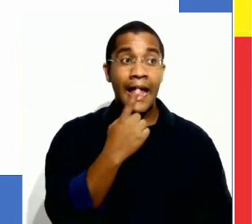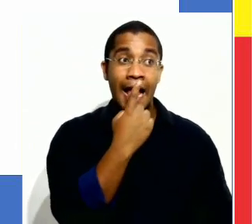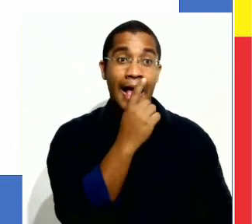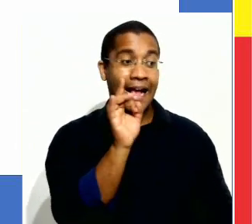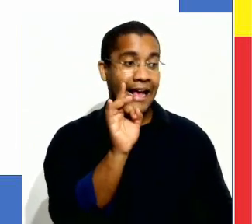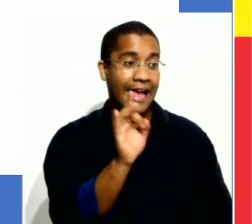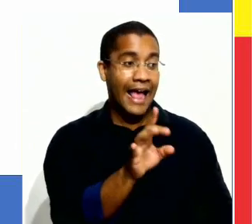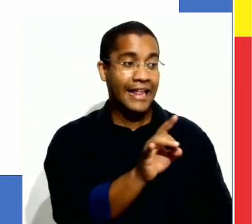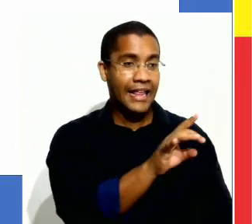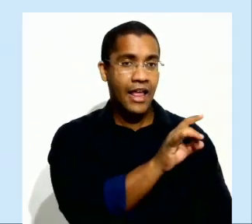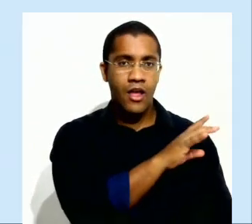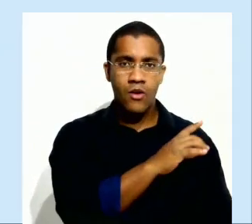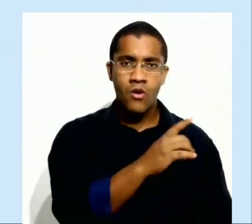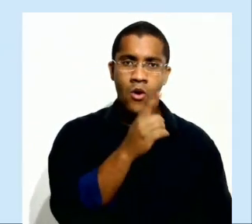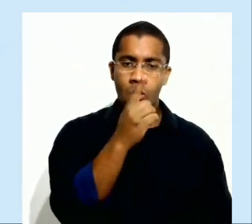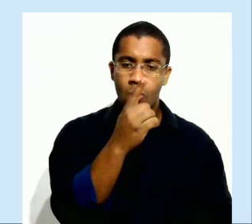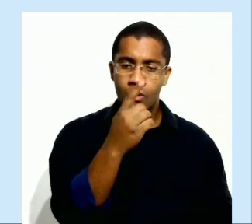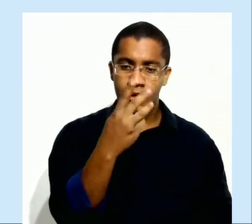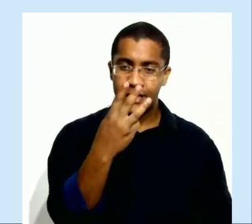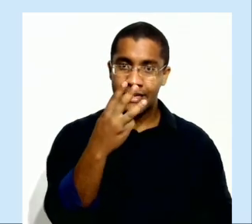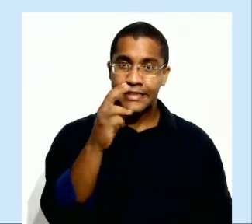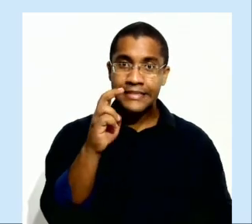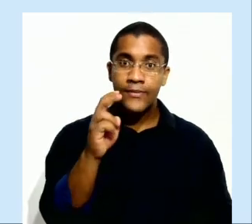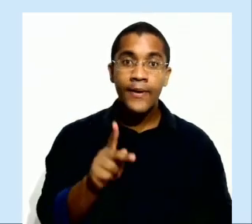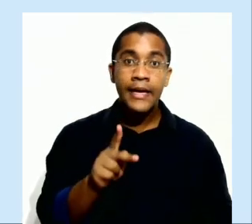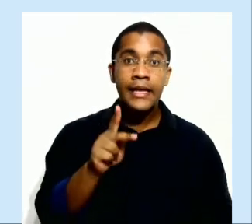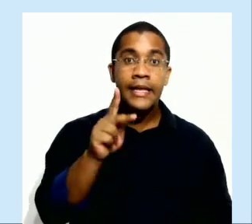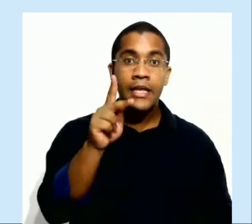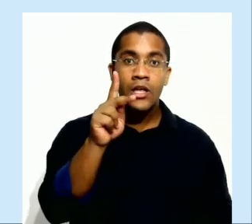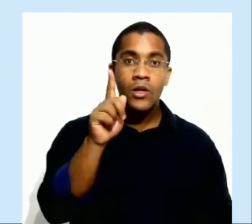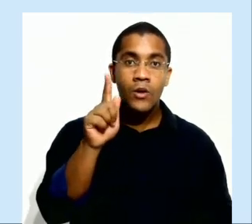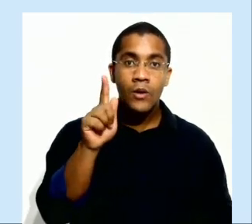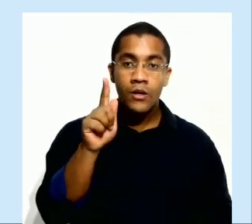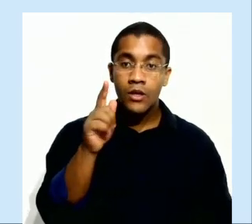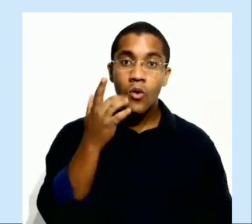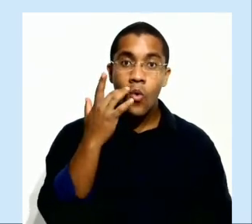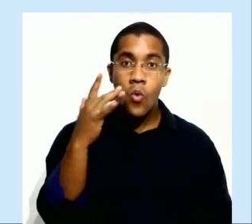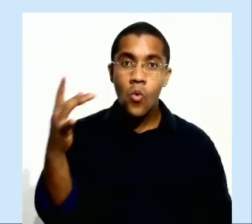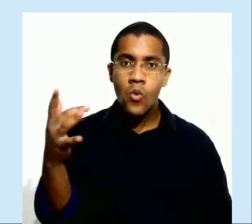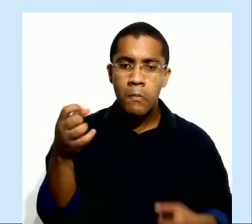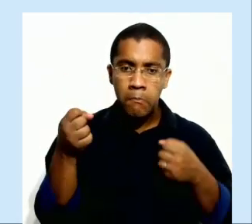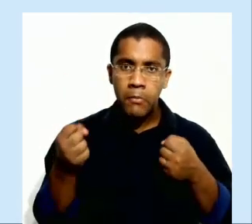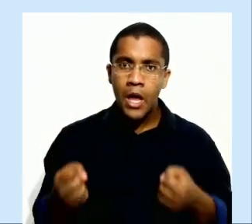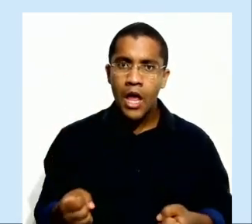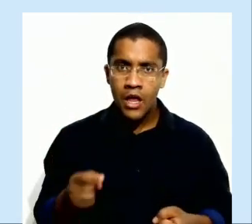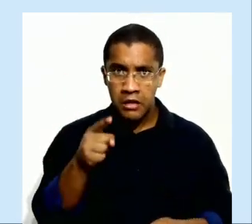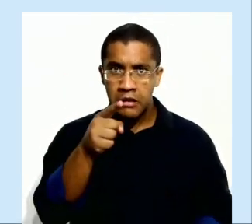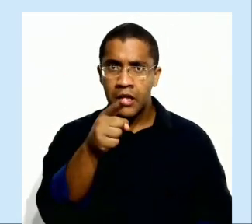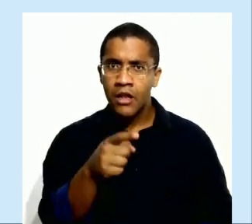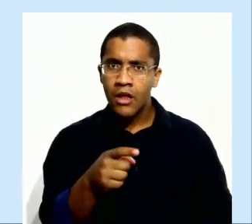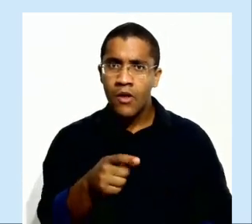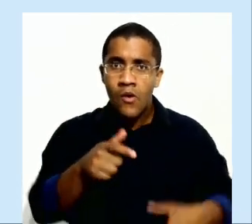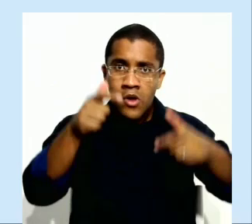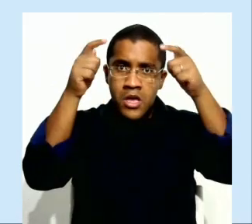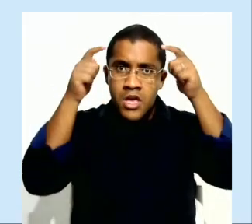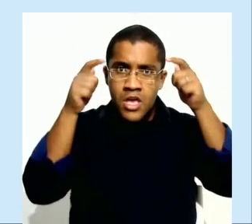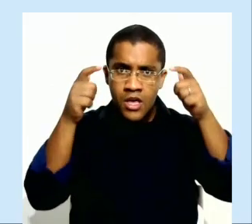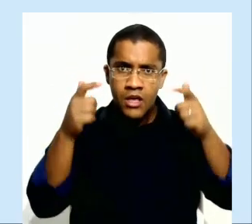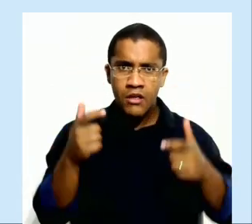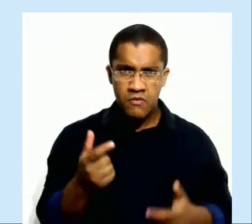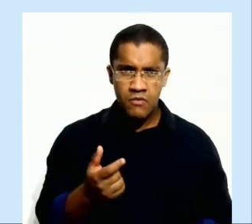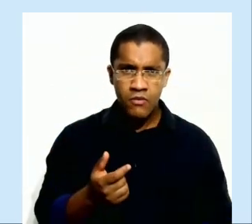135 quilos de ouro. Será que tinha ostentação de ouro? Será que esse império, será que esse